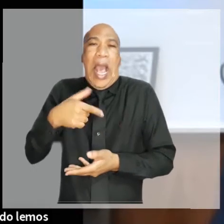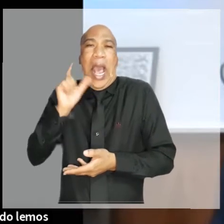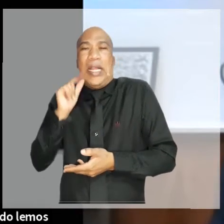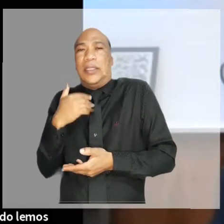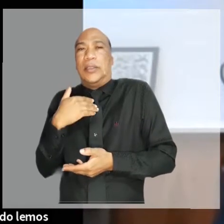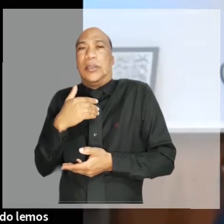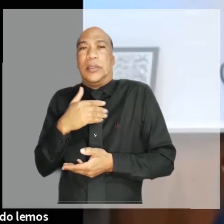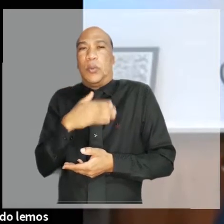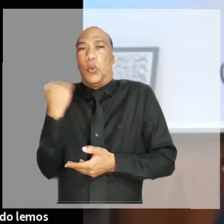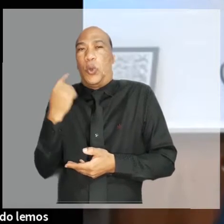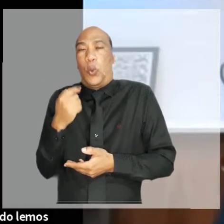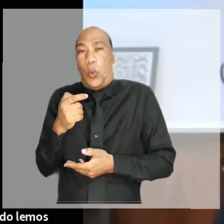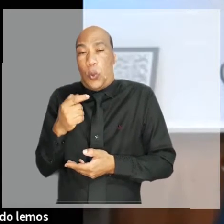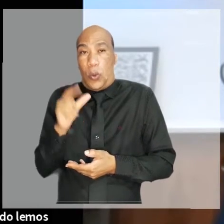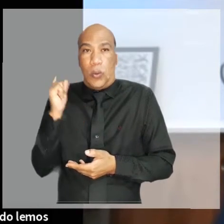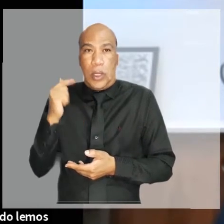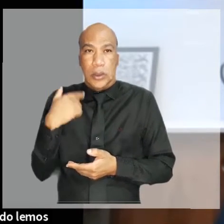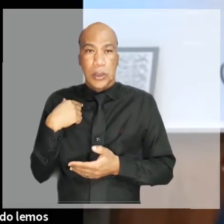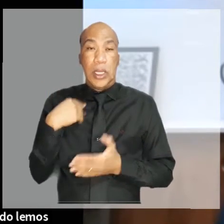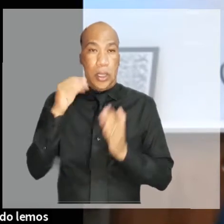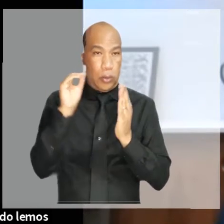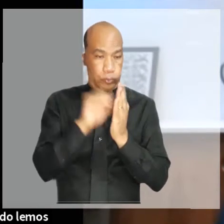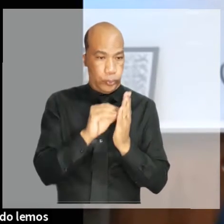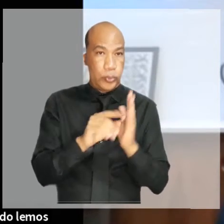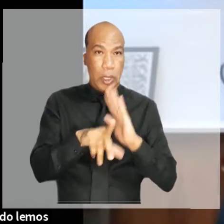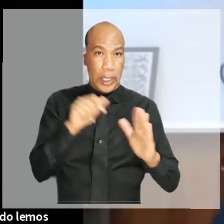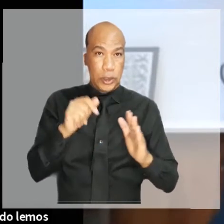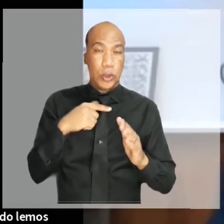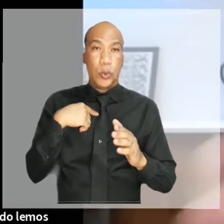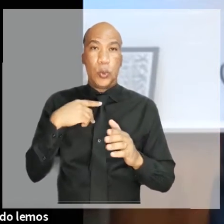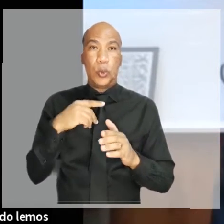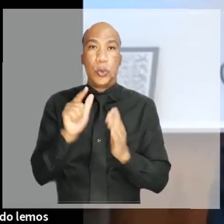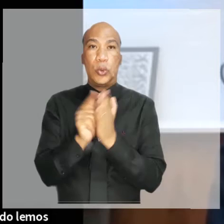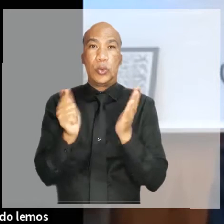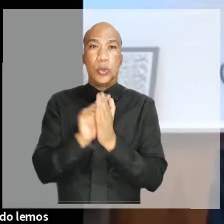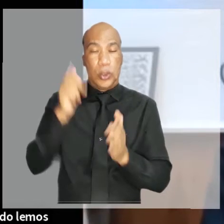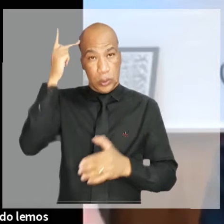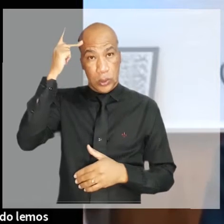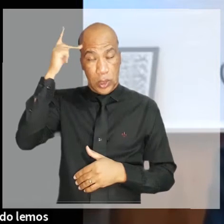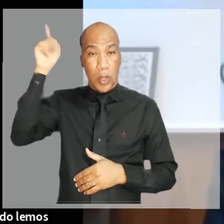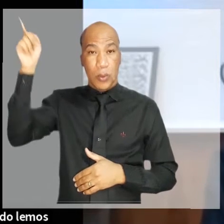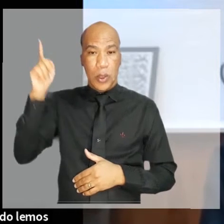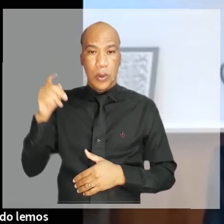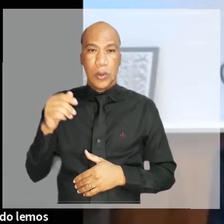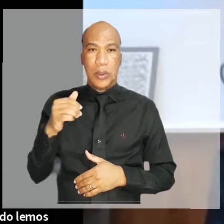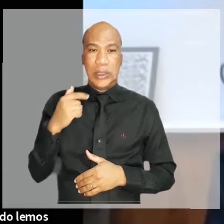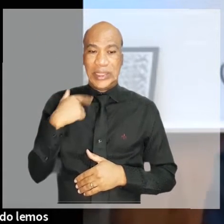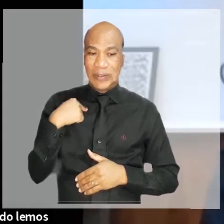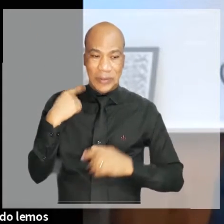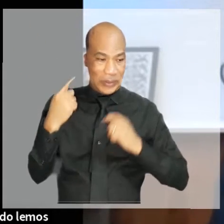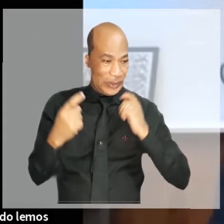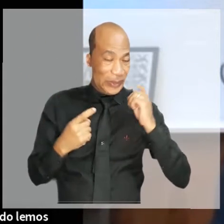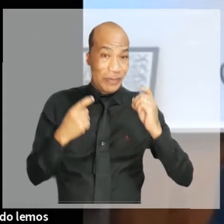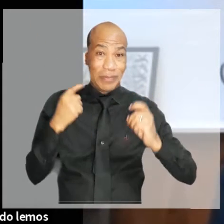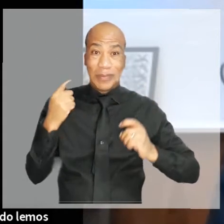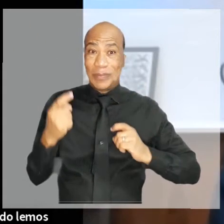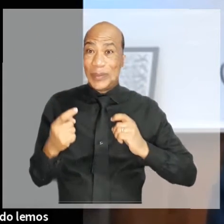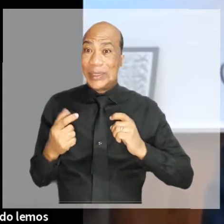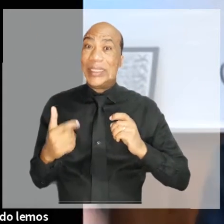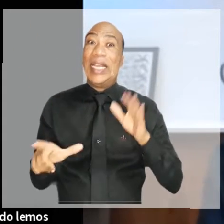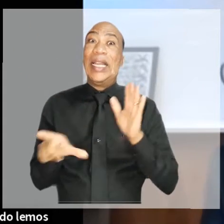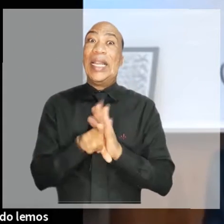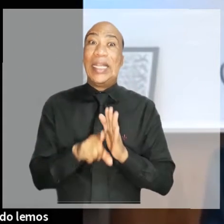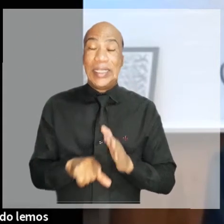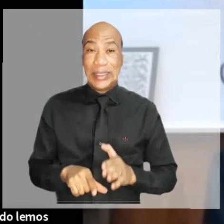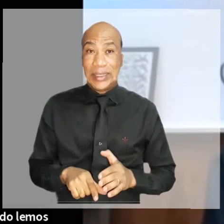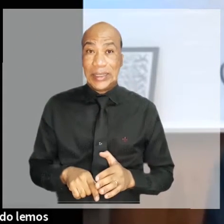e clamando e pedindo, né, para que a LGPD não diminuísse o espaço da LAI, não diminuísse o